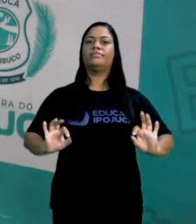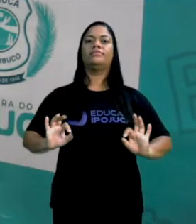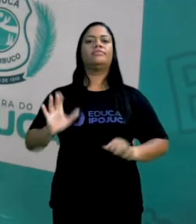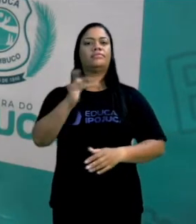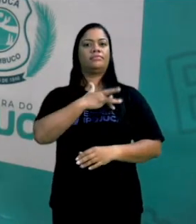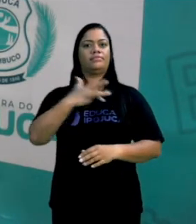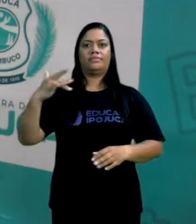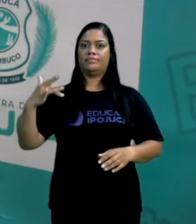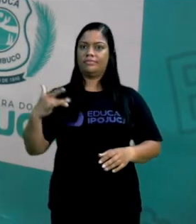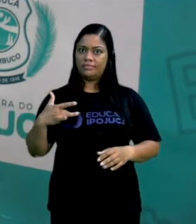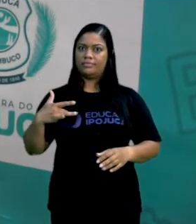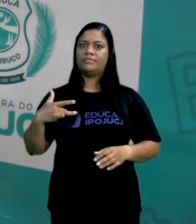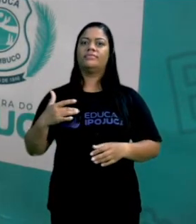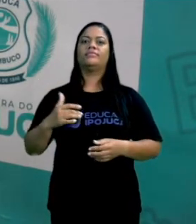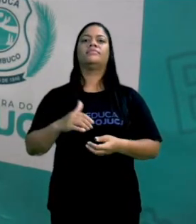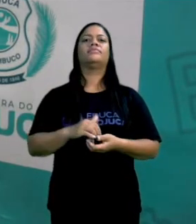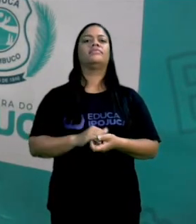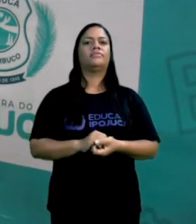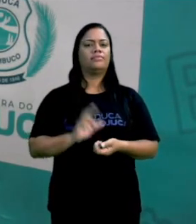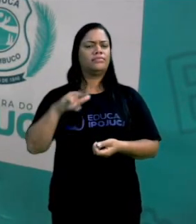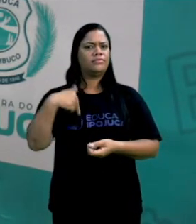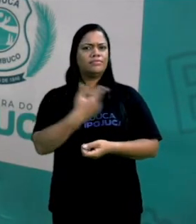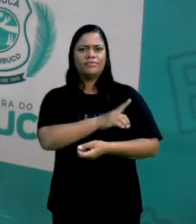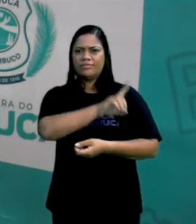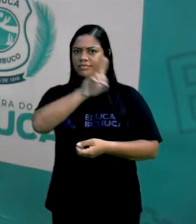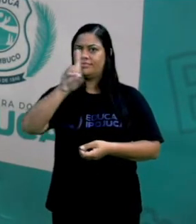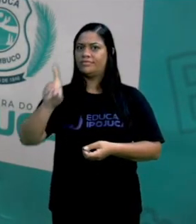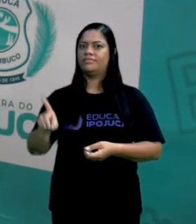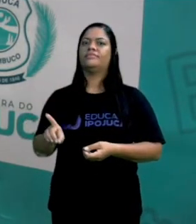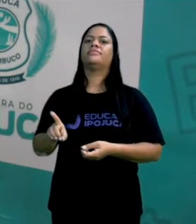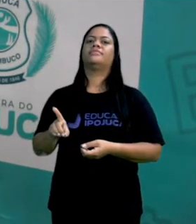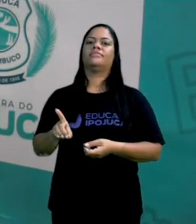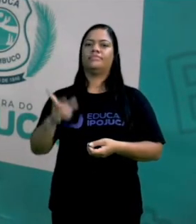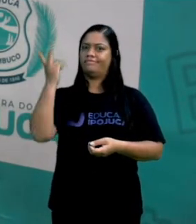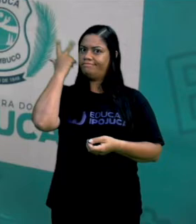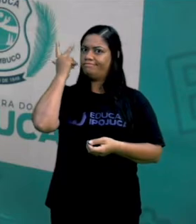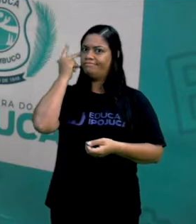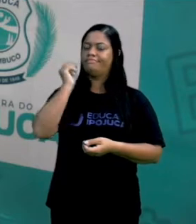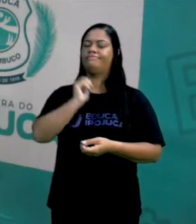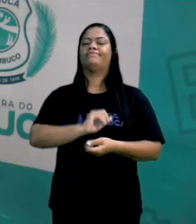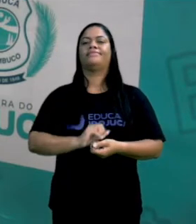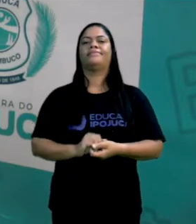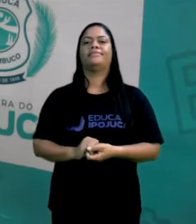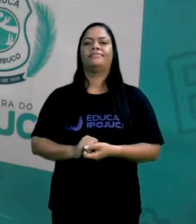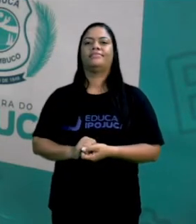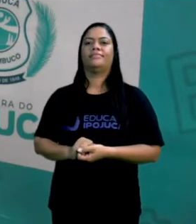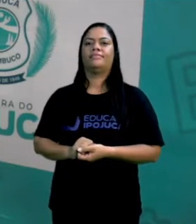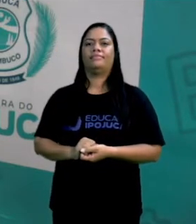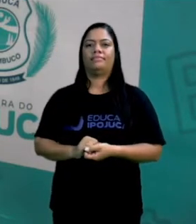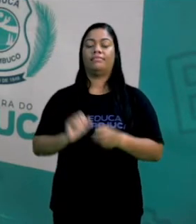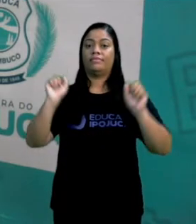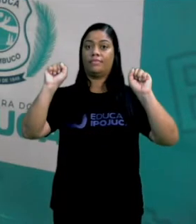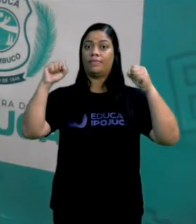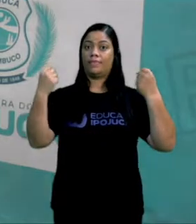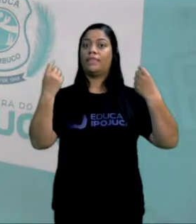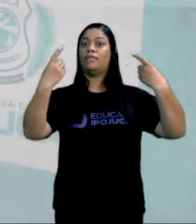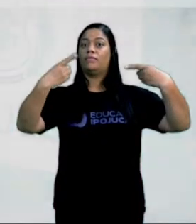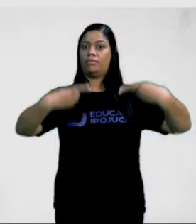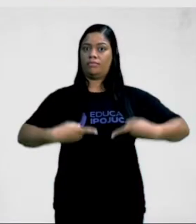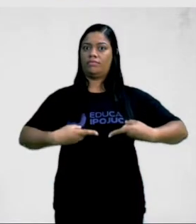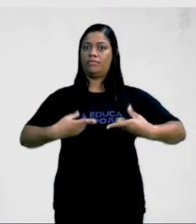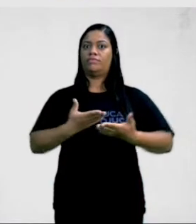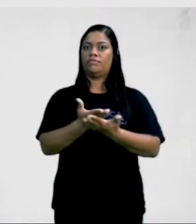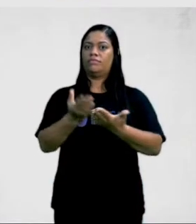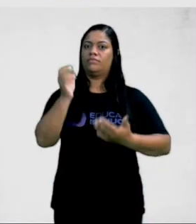manter saudáveis, em forma, no nosso dia a dia, no nosso cotidiano. A ginástica competitiva, como